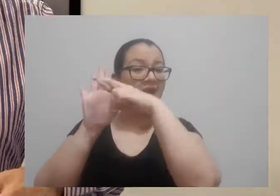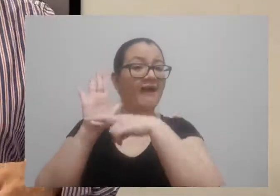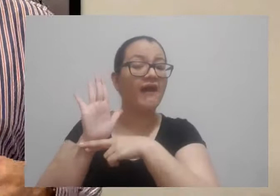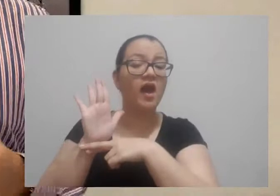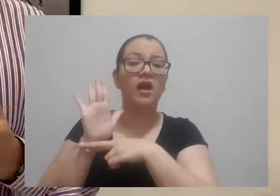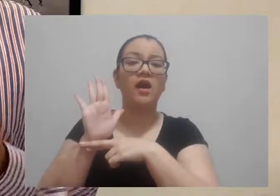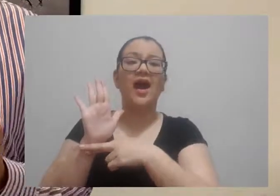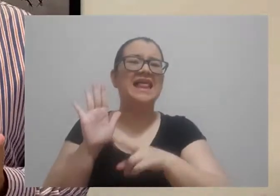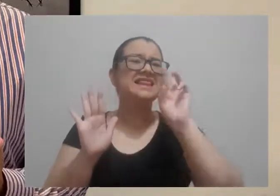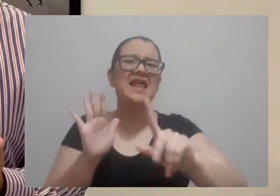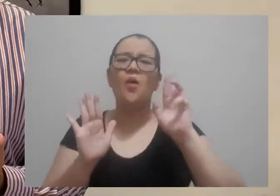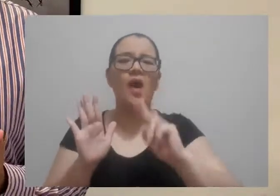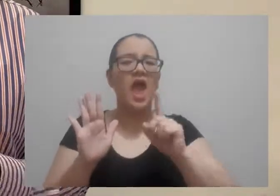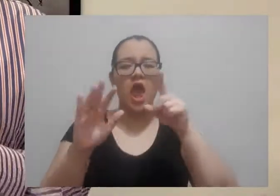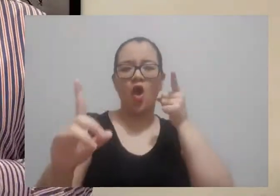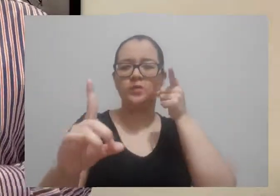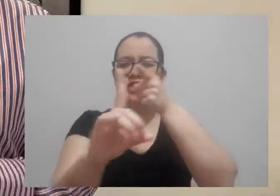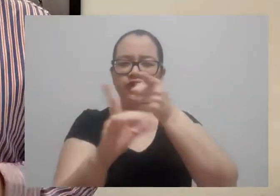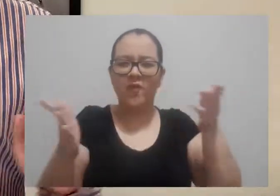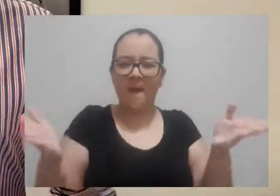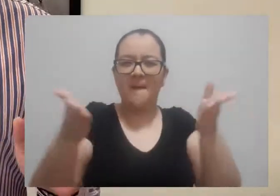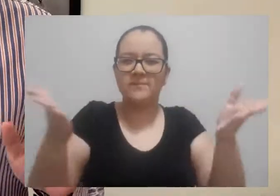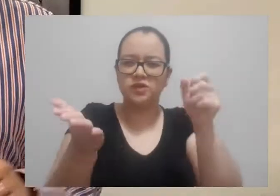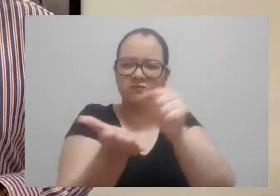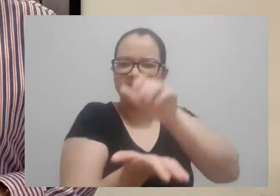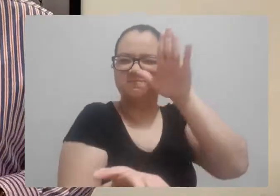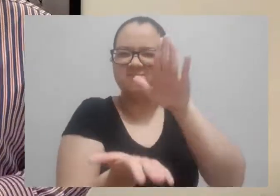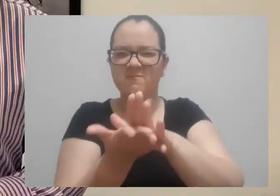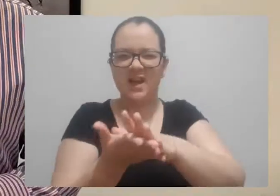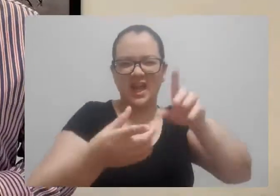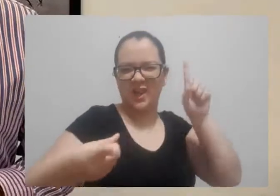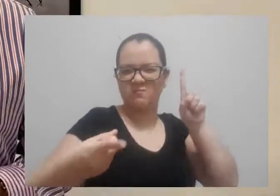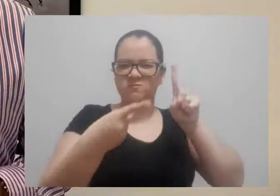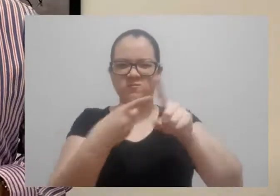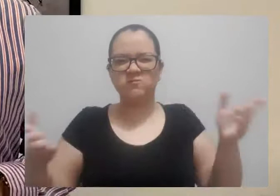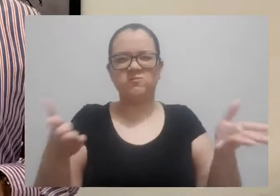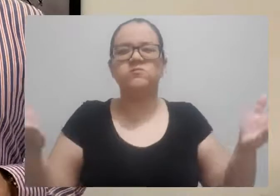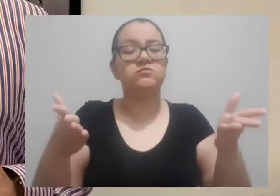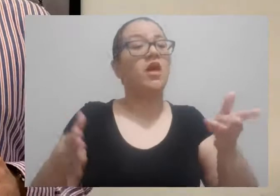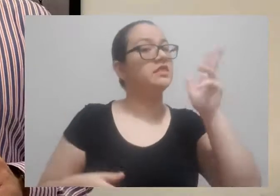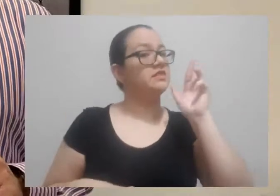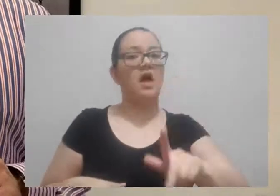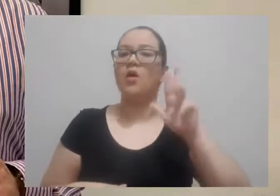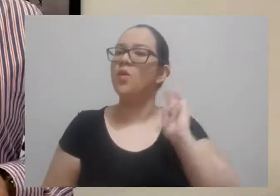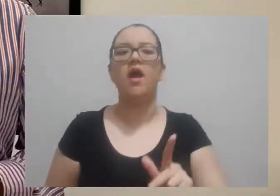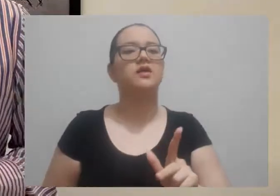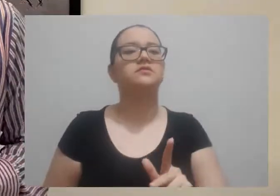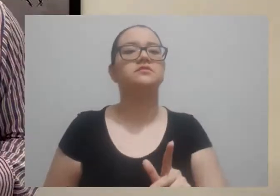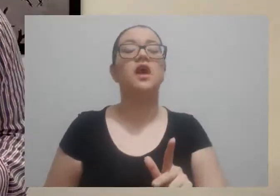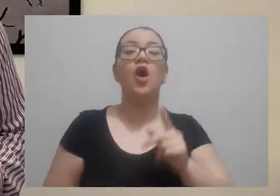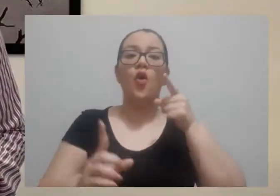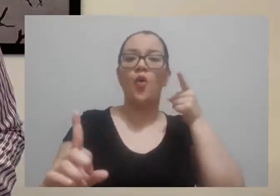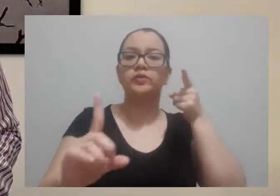de encorajar a vingança. De maneira nenhuma, a intenção era sim limitá-la,